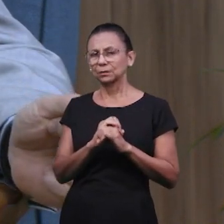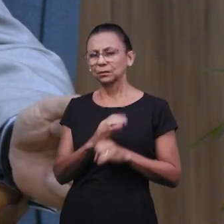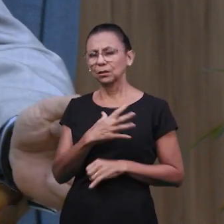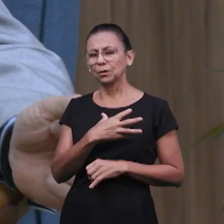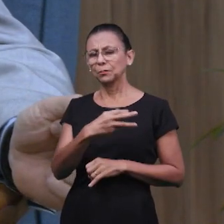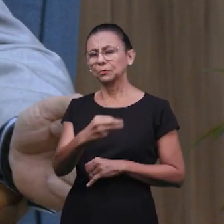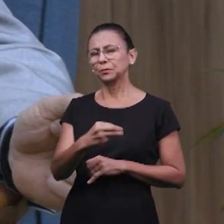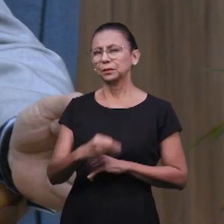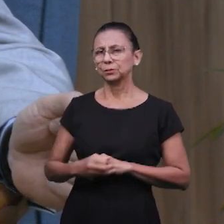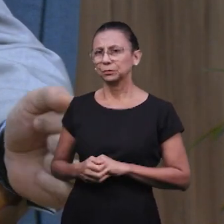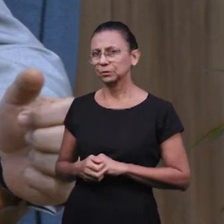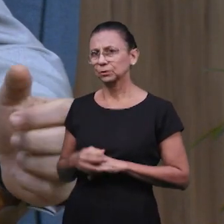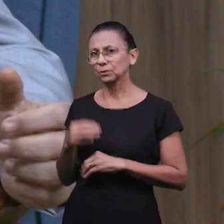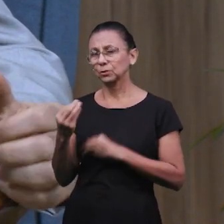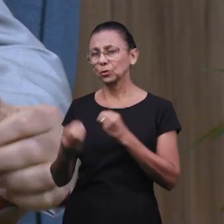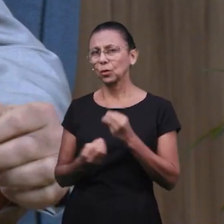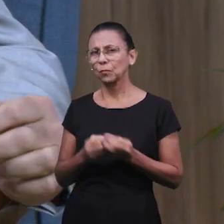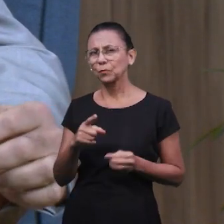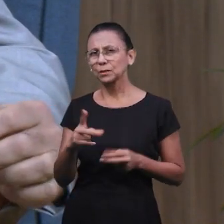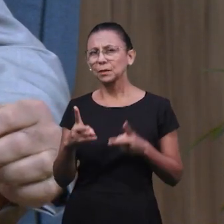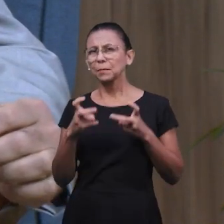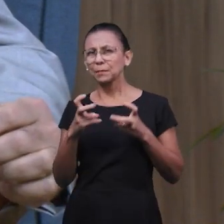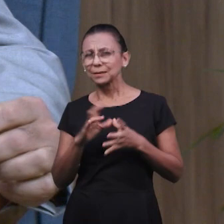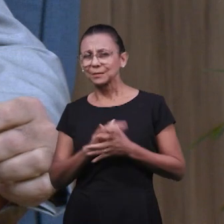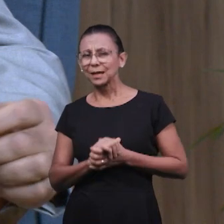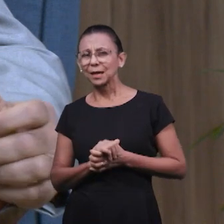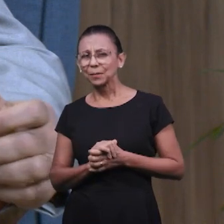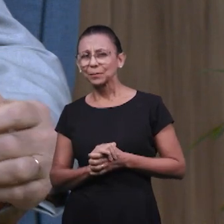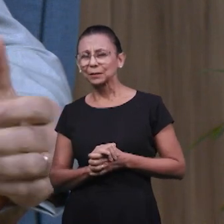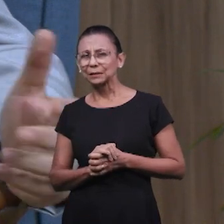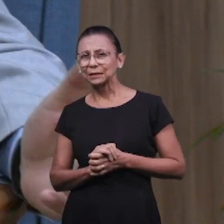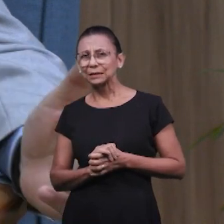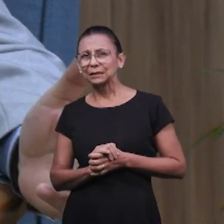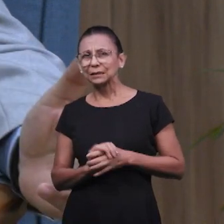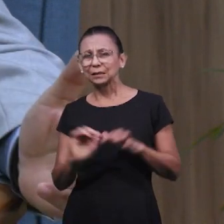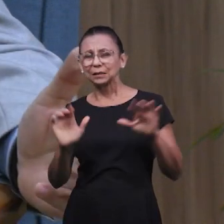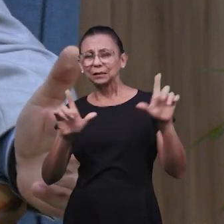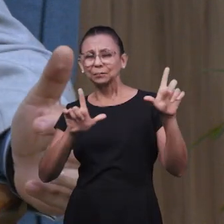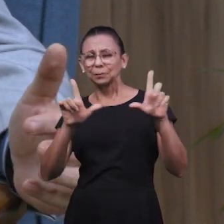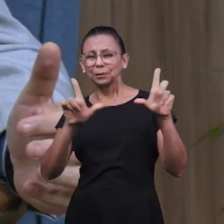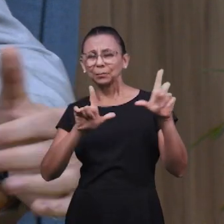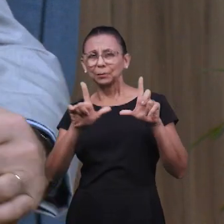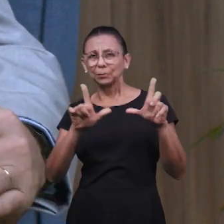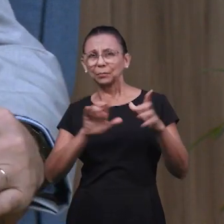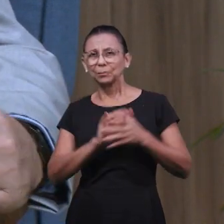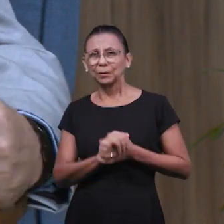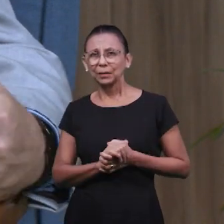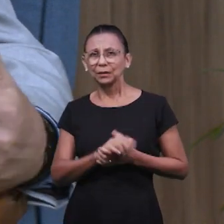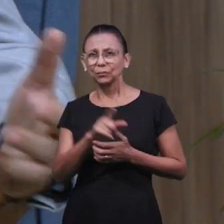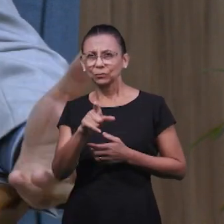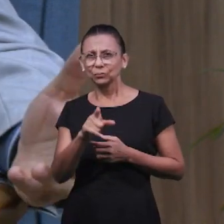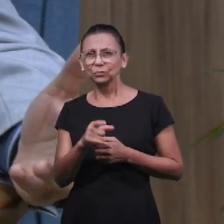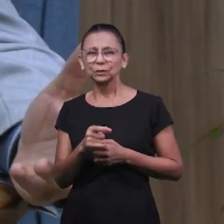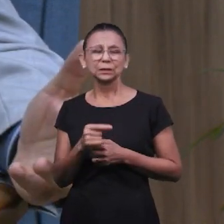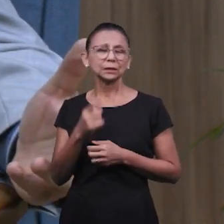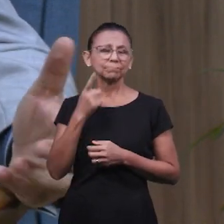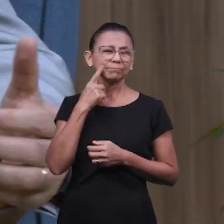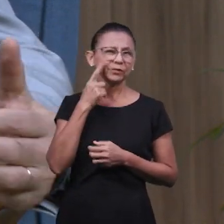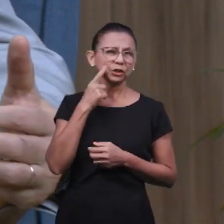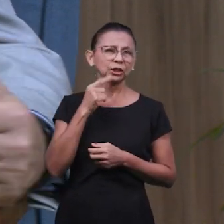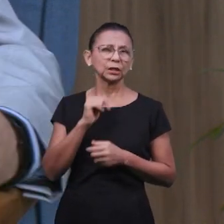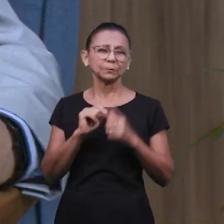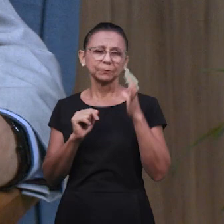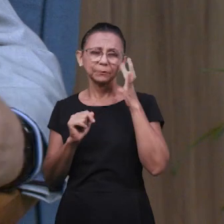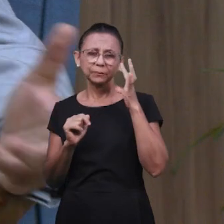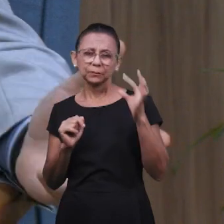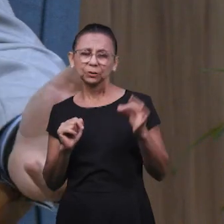nossos filhos. Você consegue perceber um uso excessivo ou um uso sem a sua supervisão